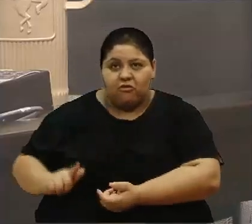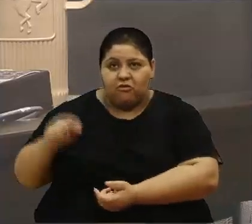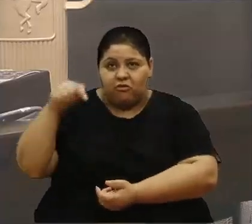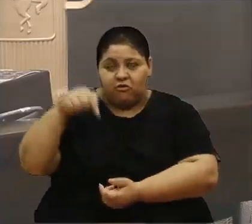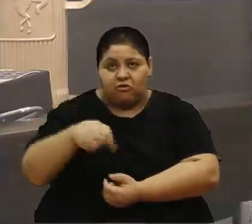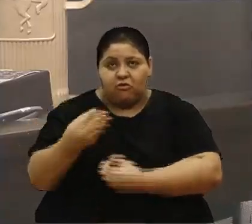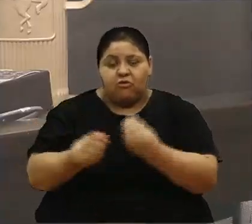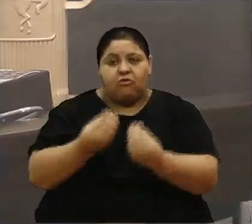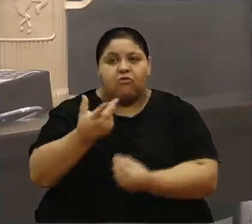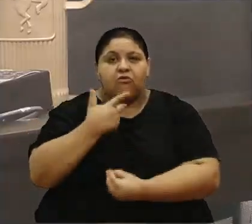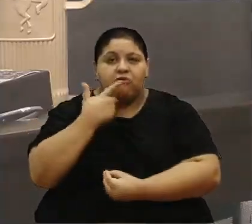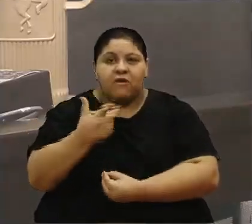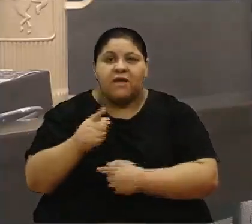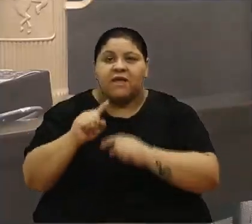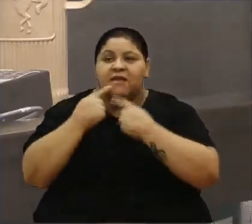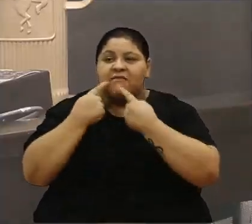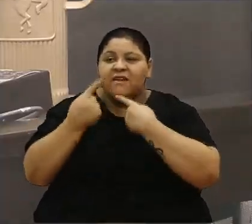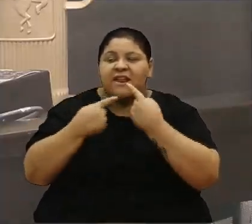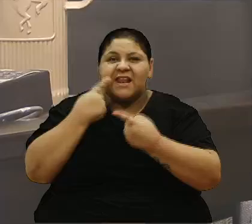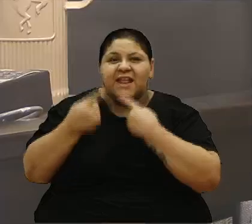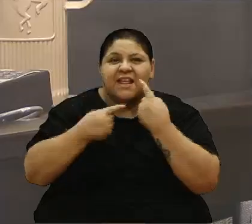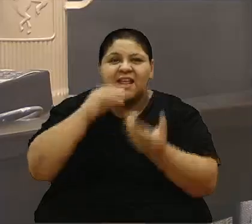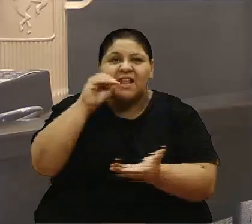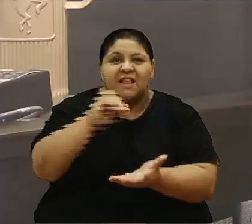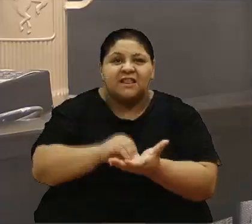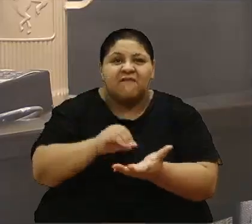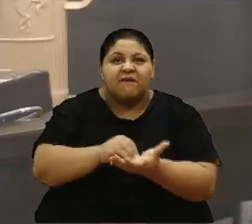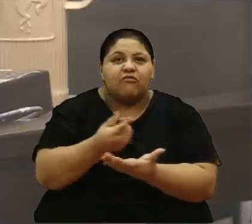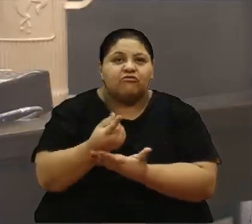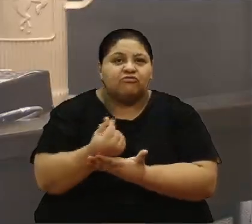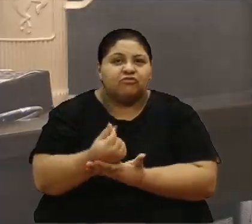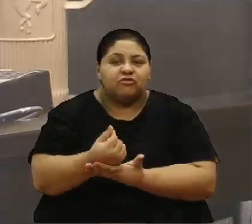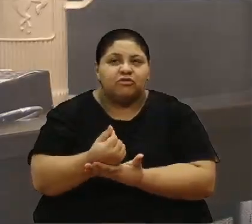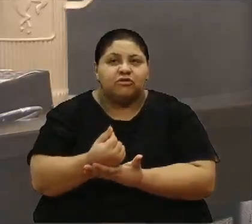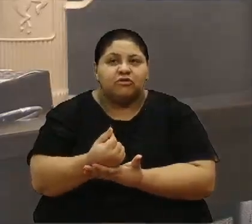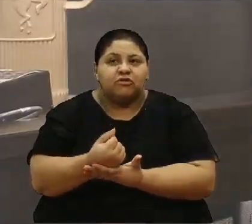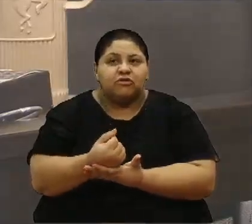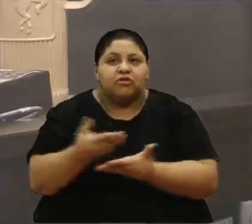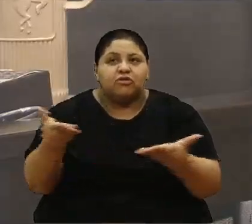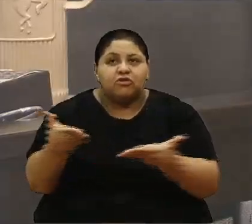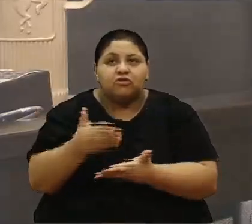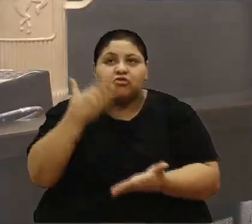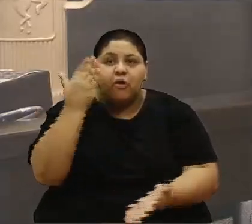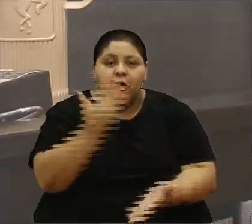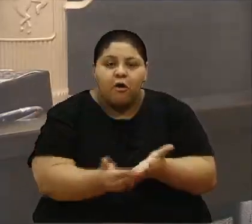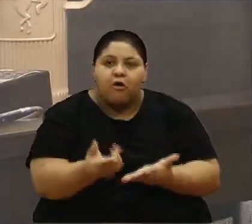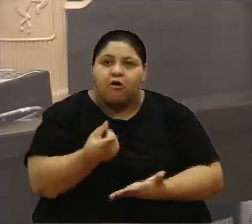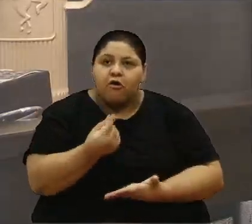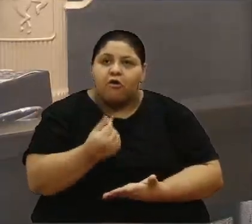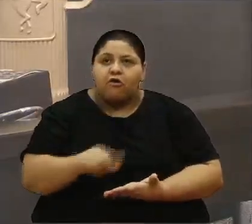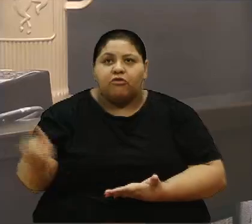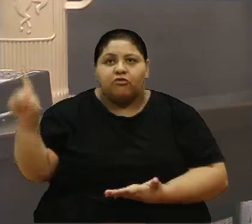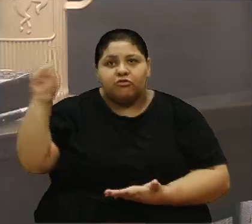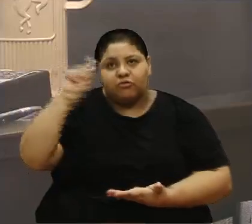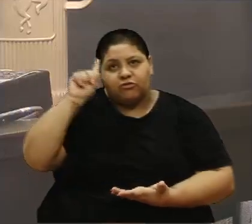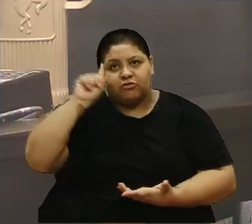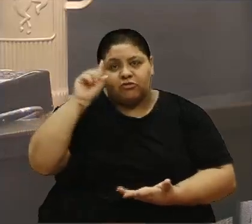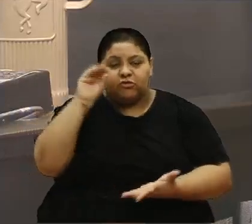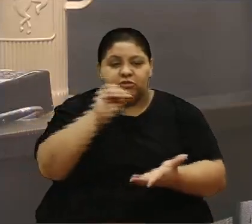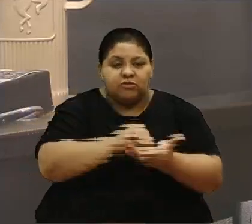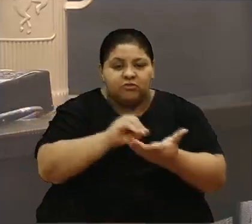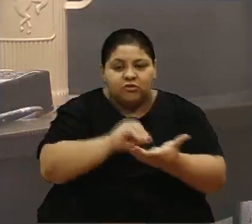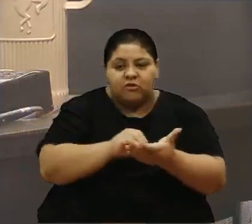eu disse, e reclamar da falta de recurso. Gente, nós estamos perdendo recurso todos os dias por falta